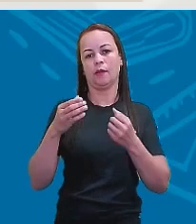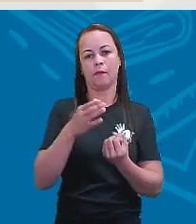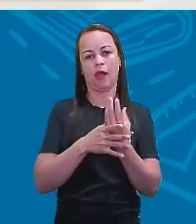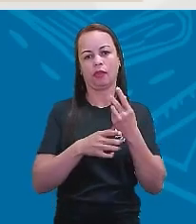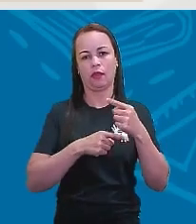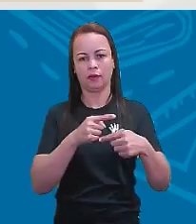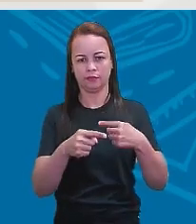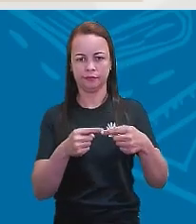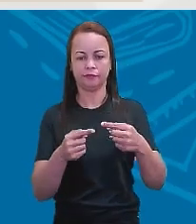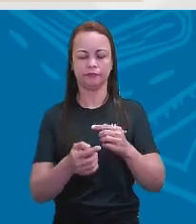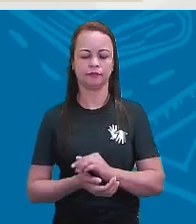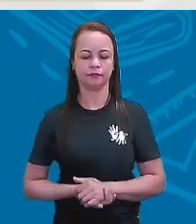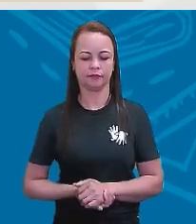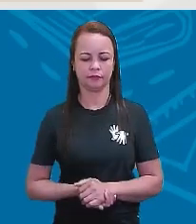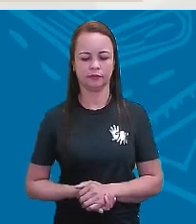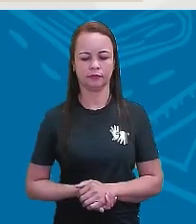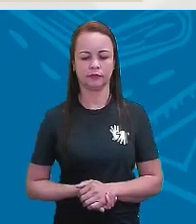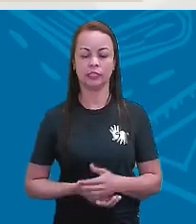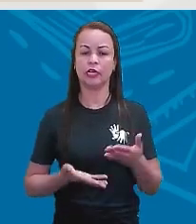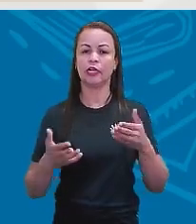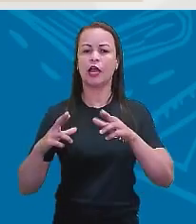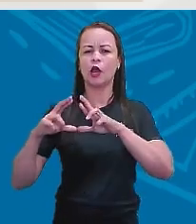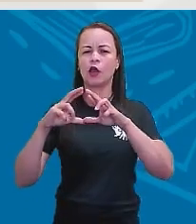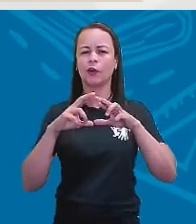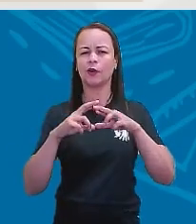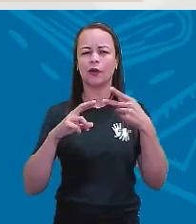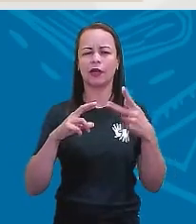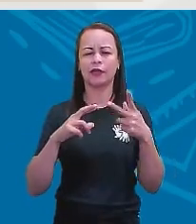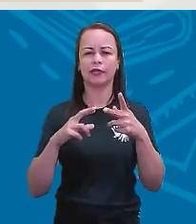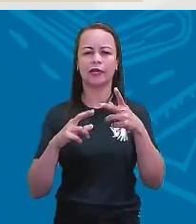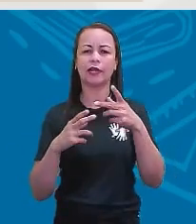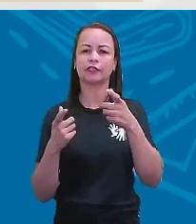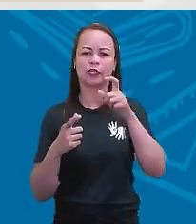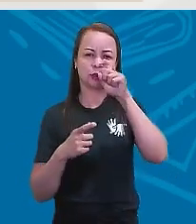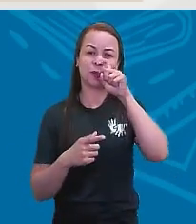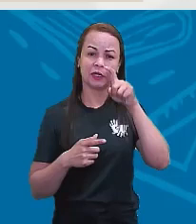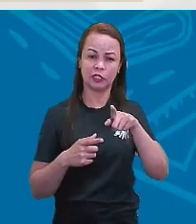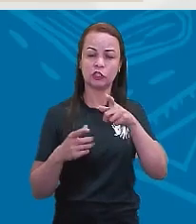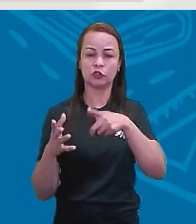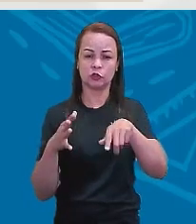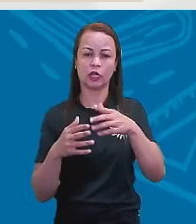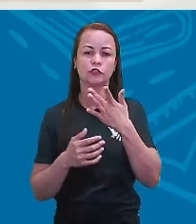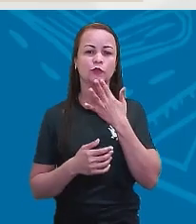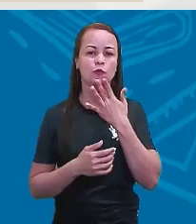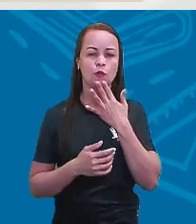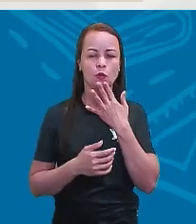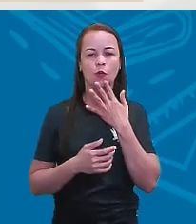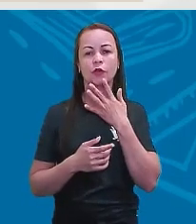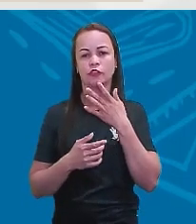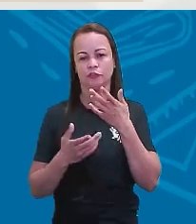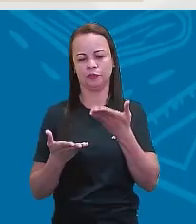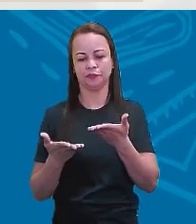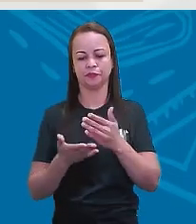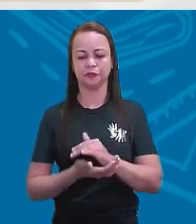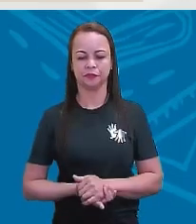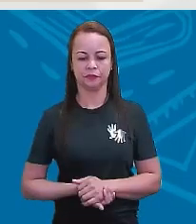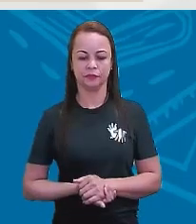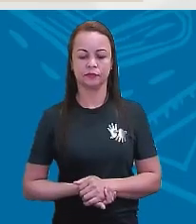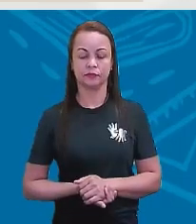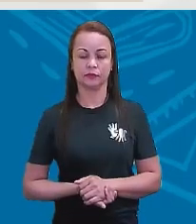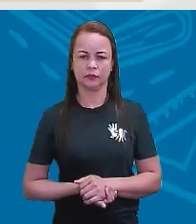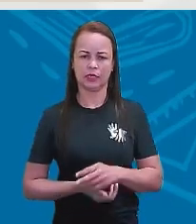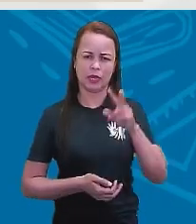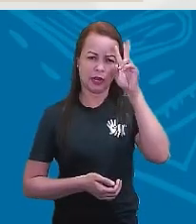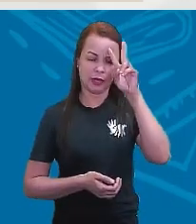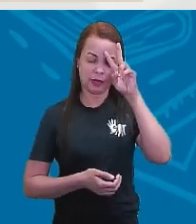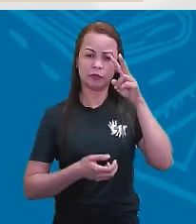hein? E a coleta seletiva das cores com as cores da lixeira, né, gente? Lembra que eu já falei um pouquinho sobre